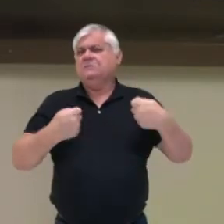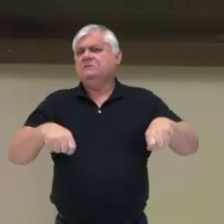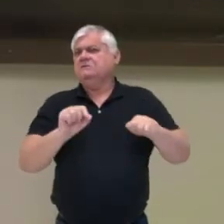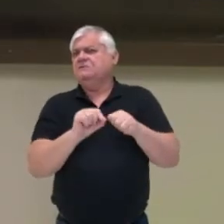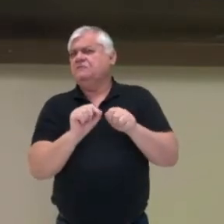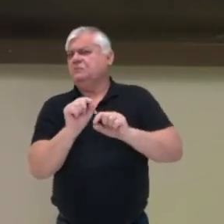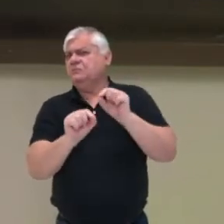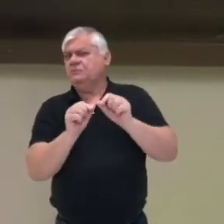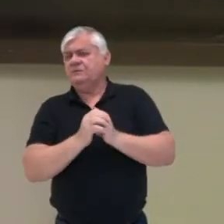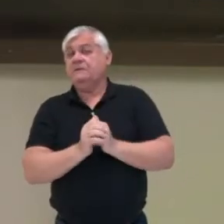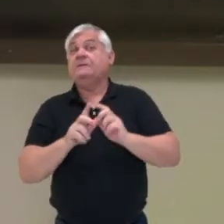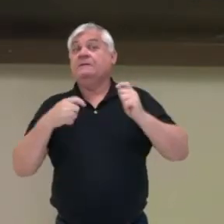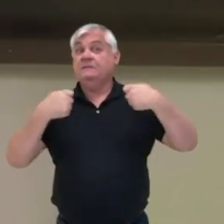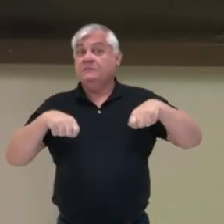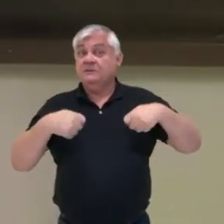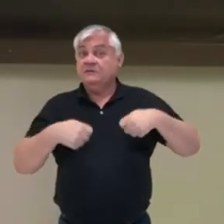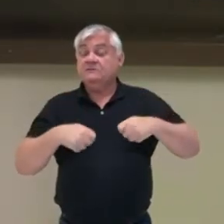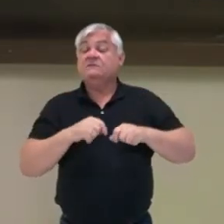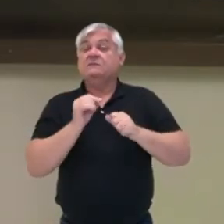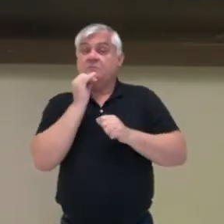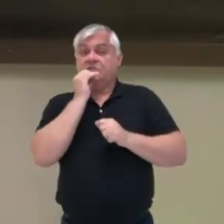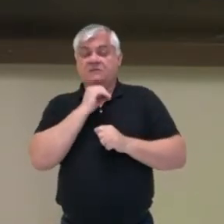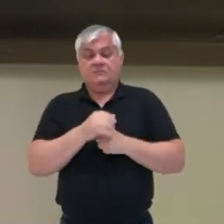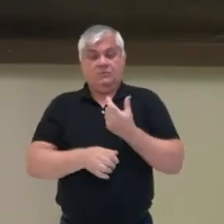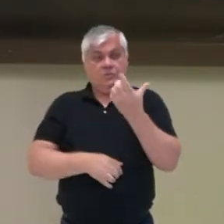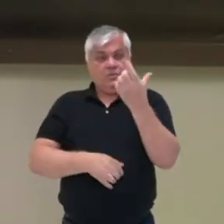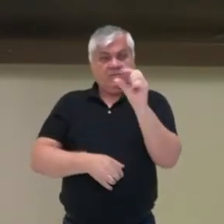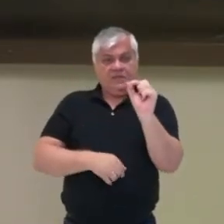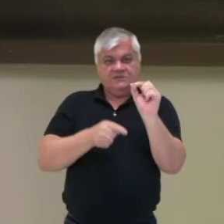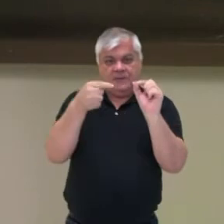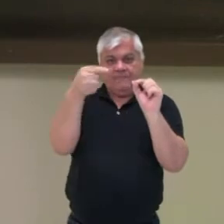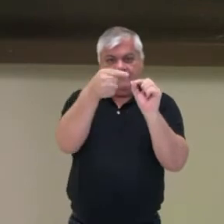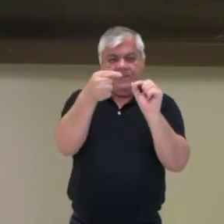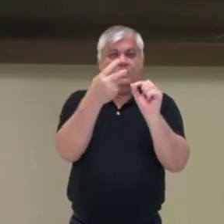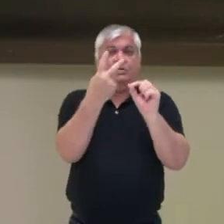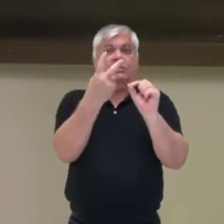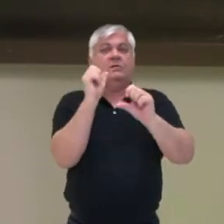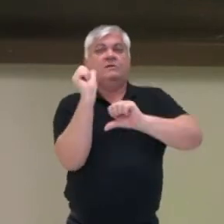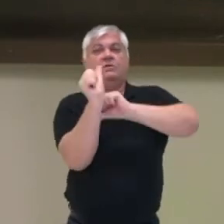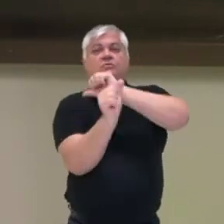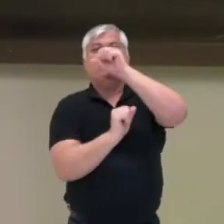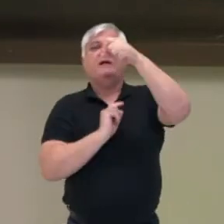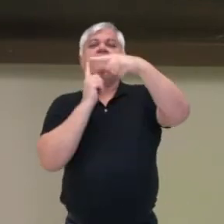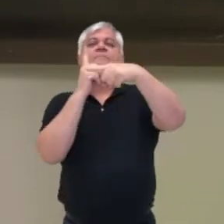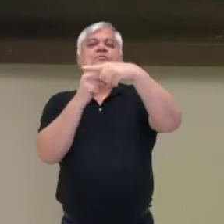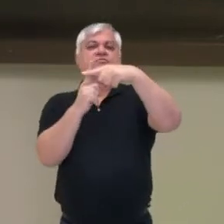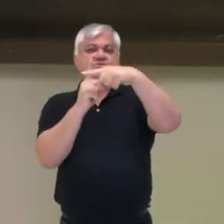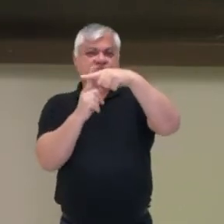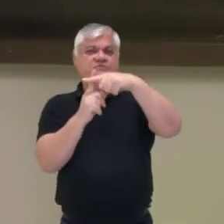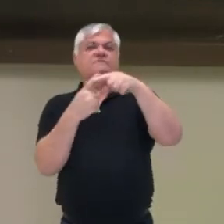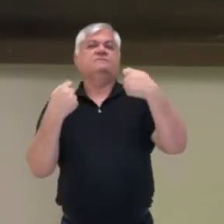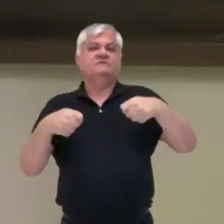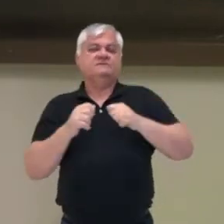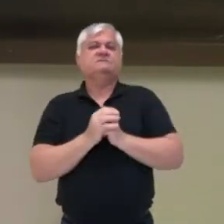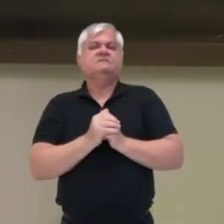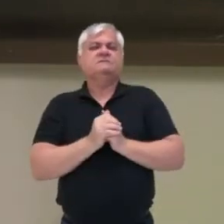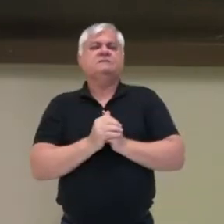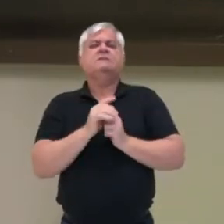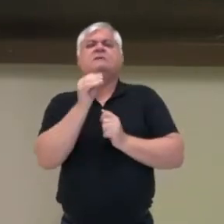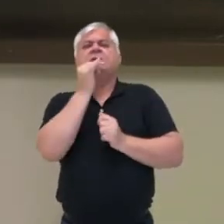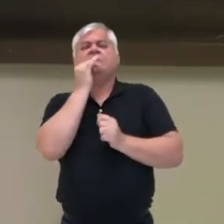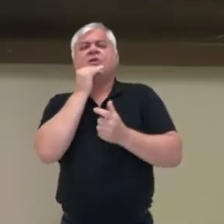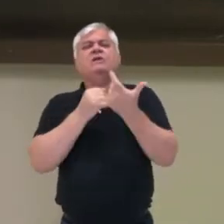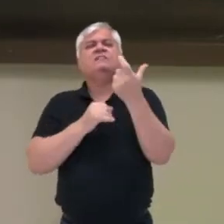fazer? Preciso, se o meu expoente está negativo, preciso do inverso do 10. Quem é o inverso